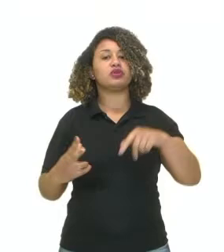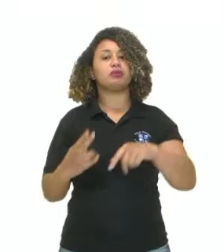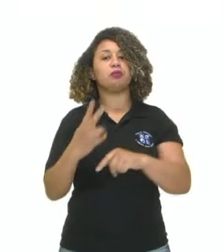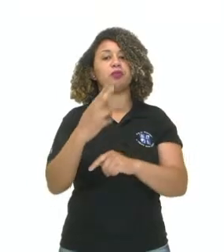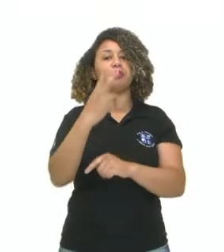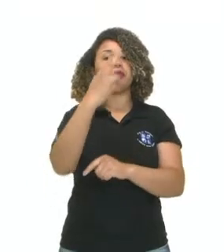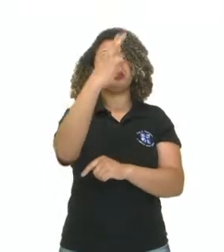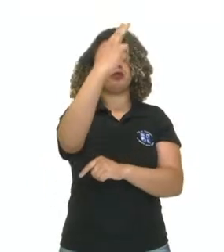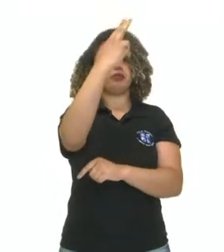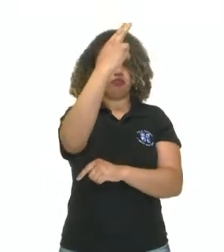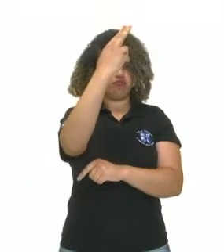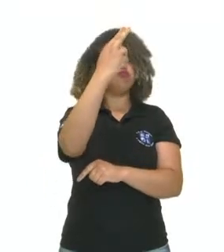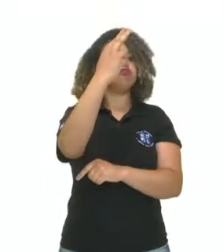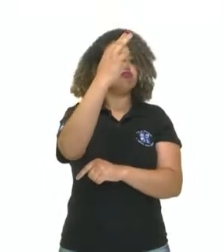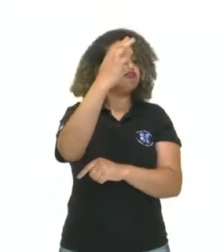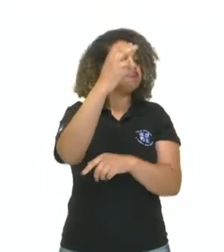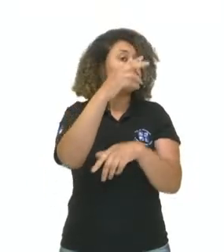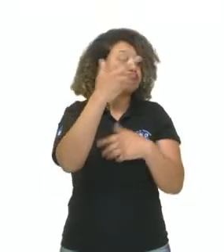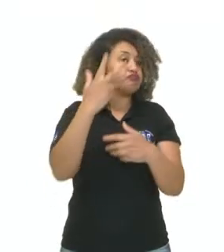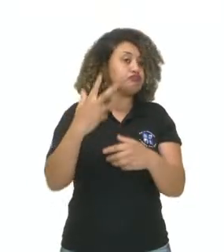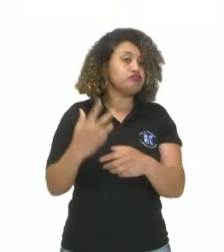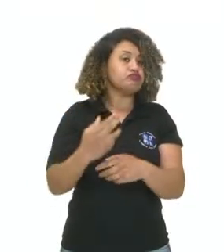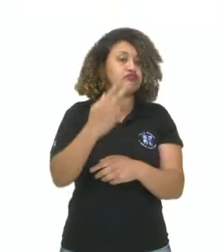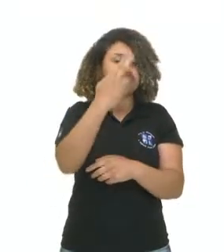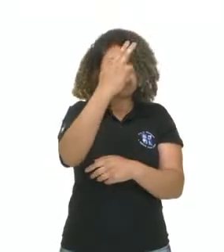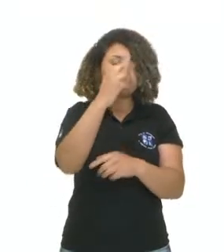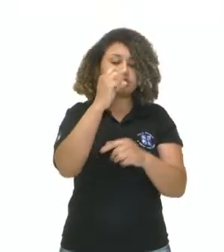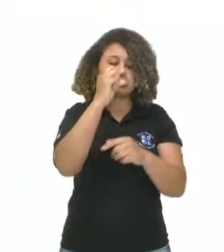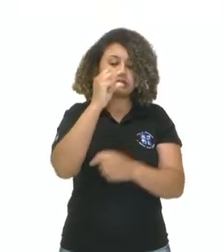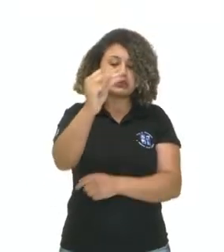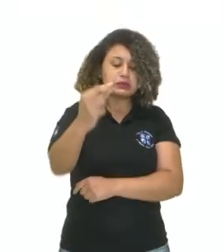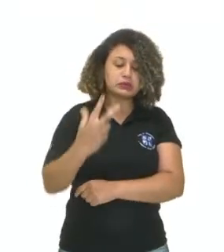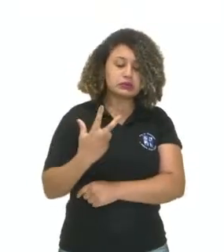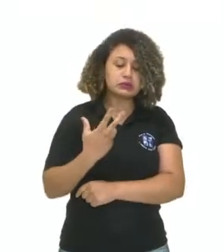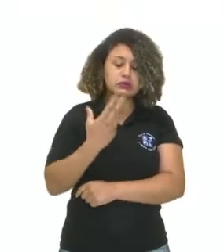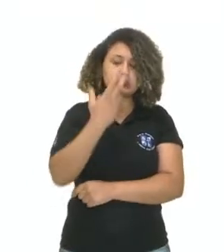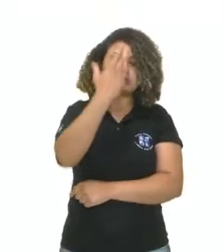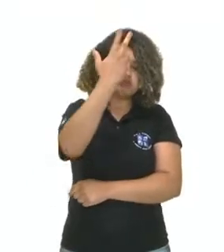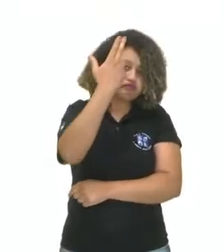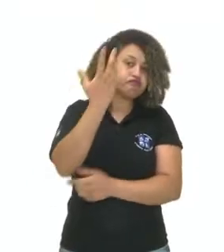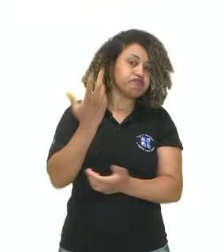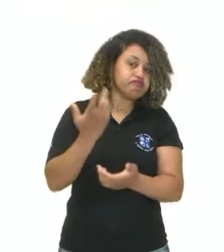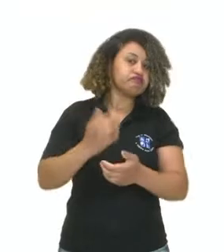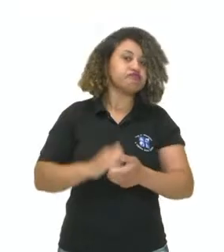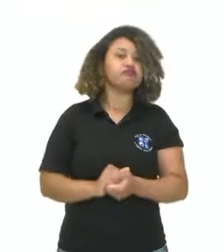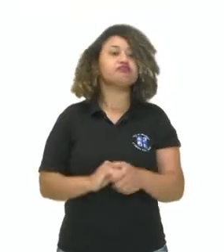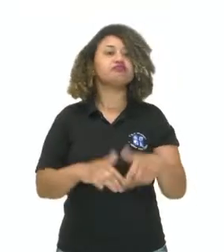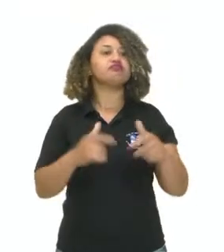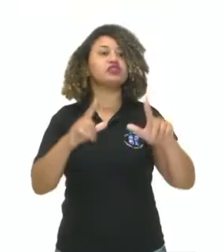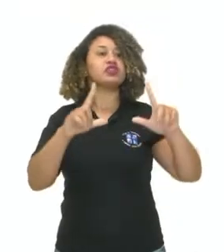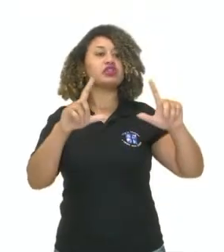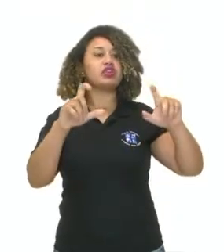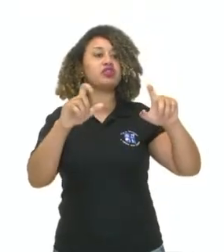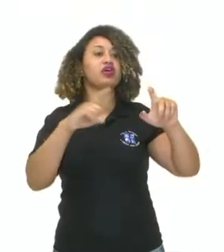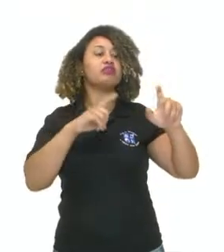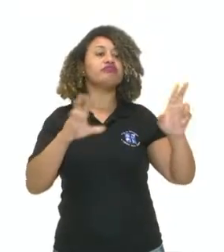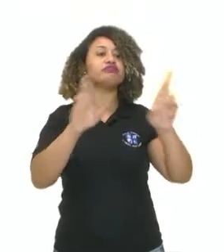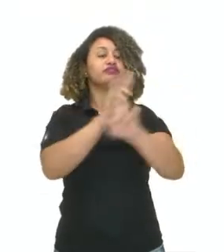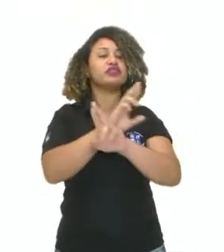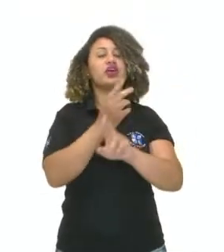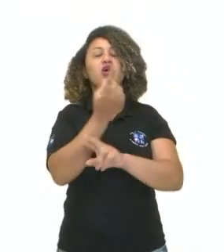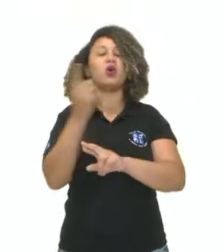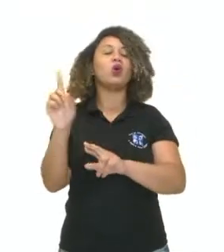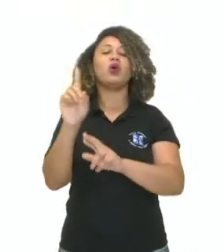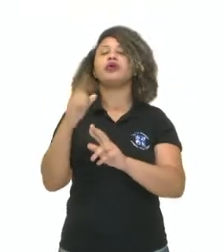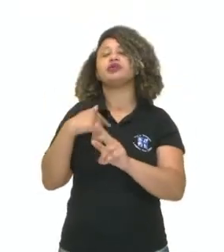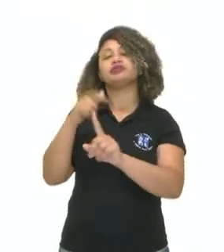percorrer ou já percorreu e cortando esse nariz. Na foto, há uma relação intertextual com